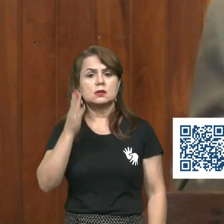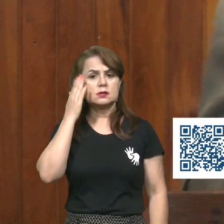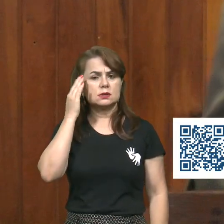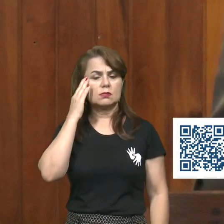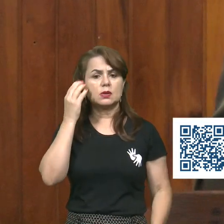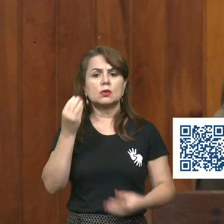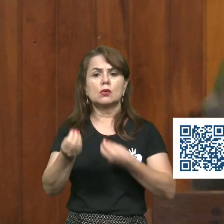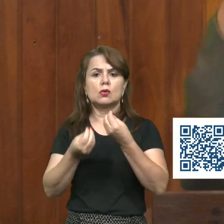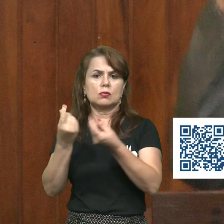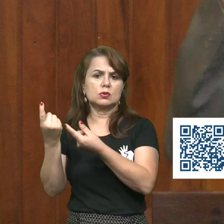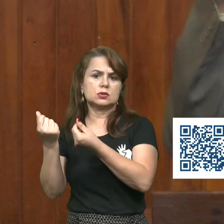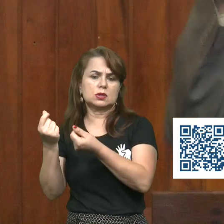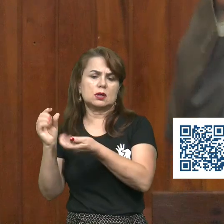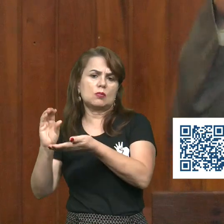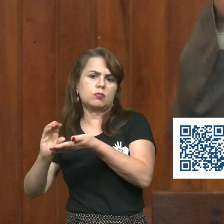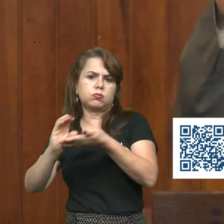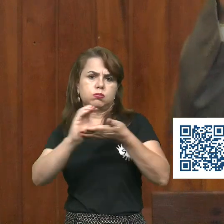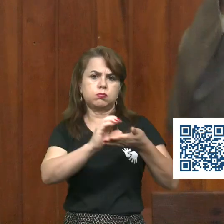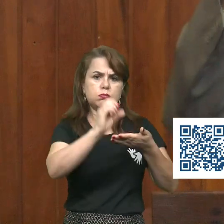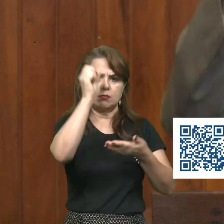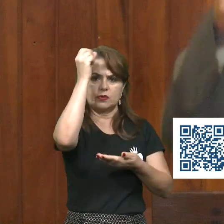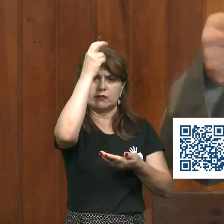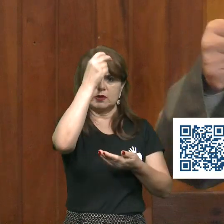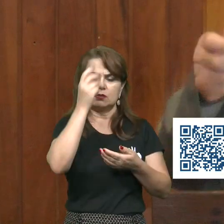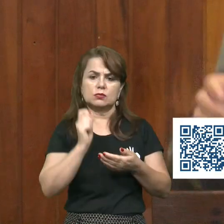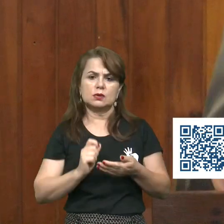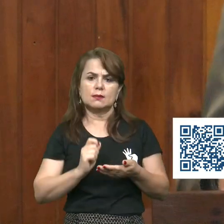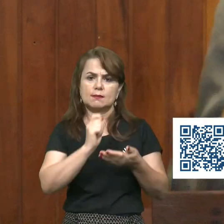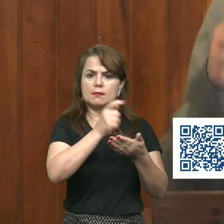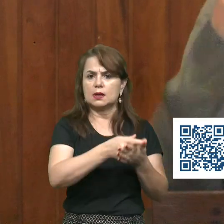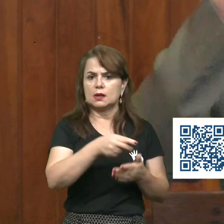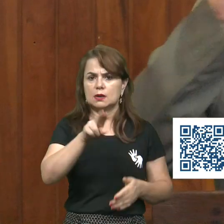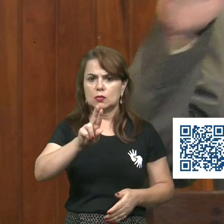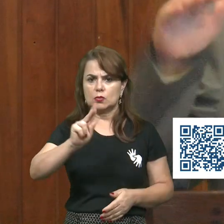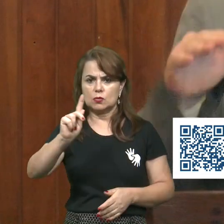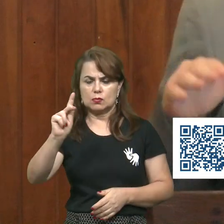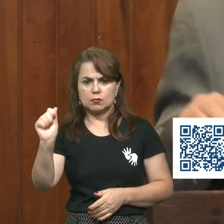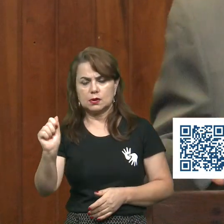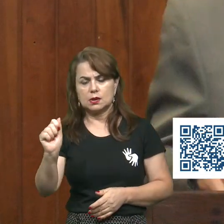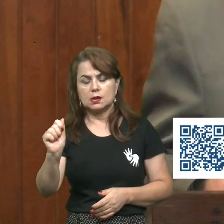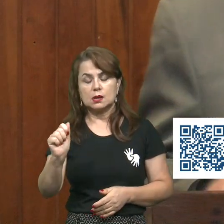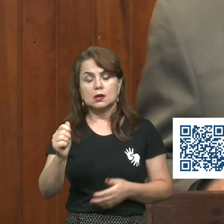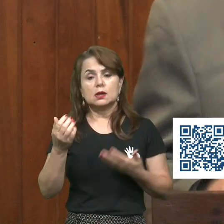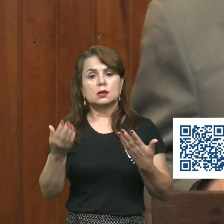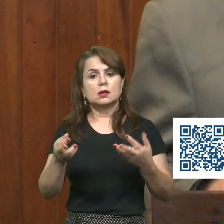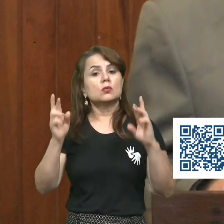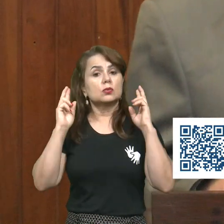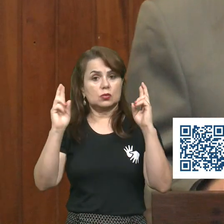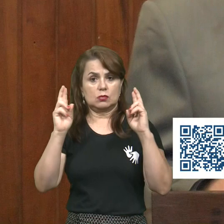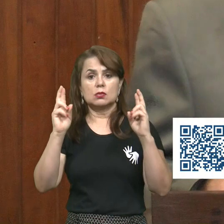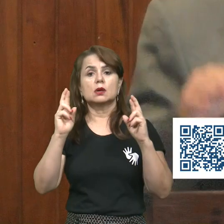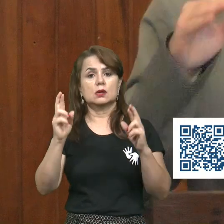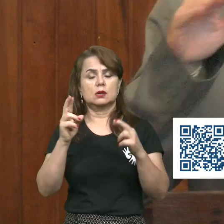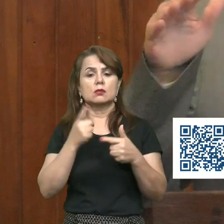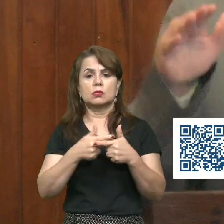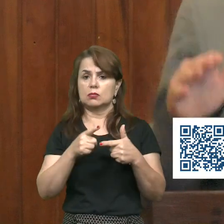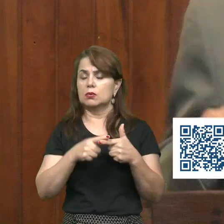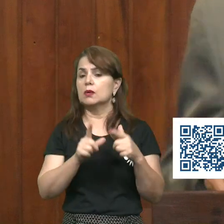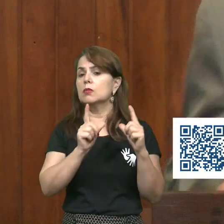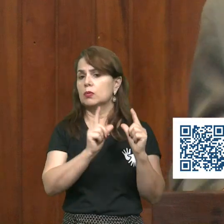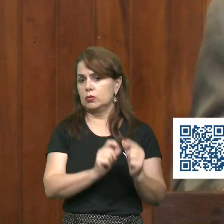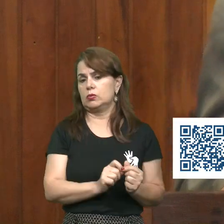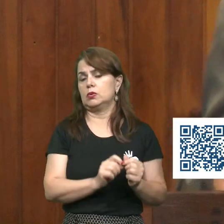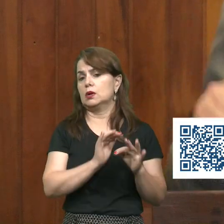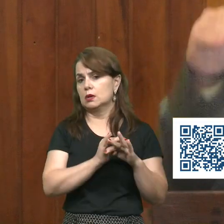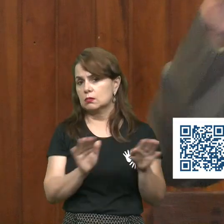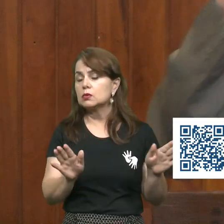Prefeitura para a manutenção da UPA e espero que esse problema tenha sido